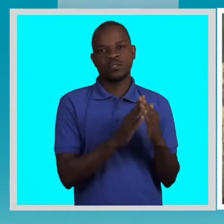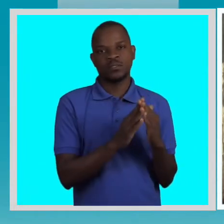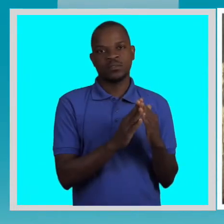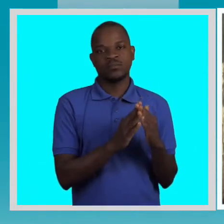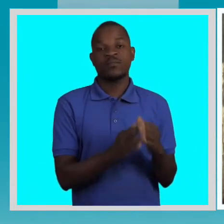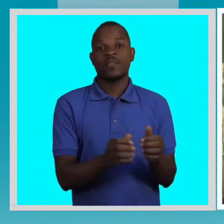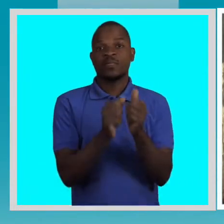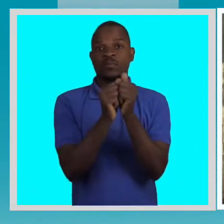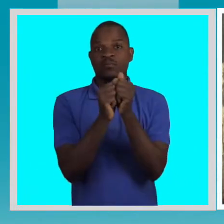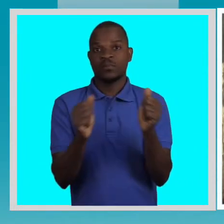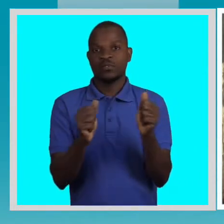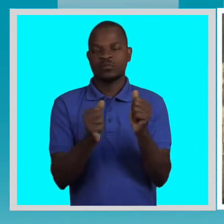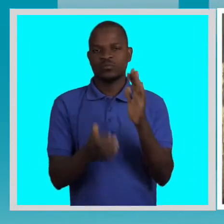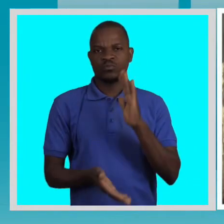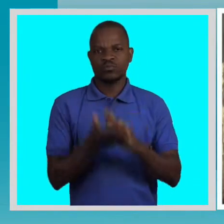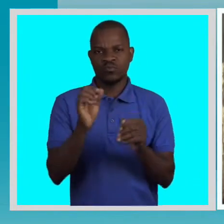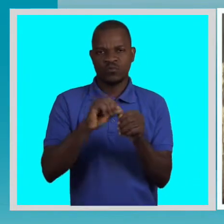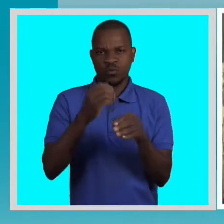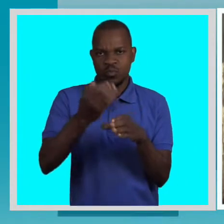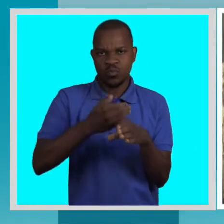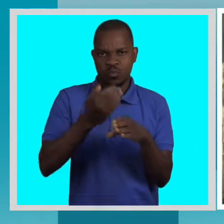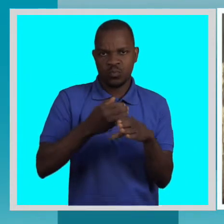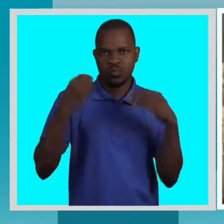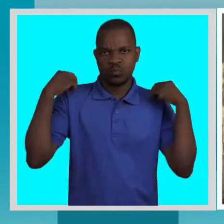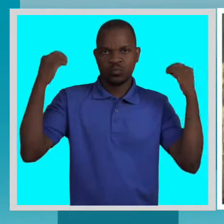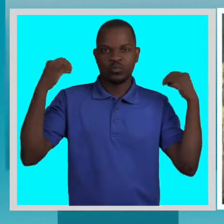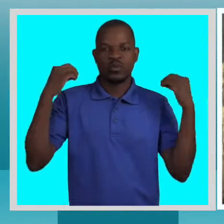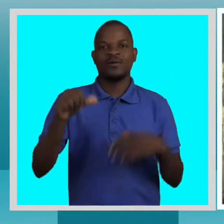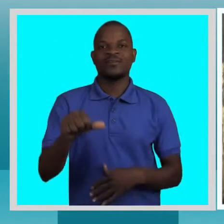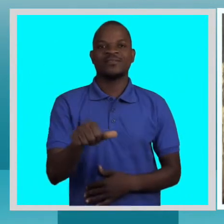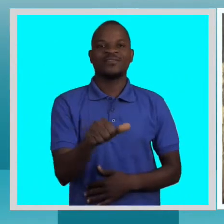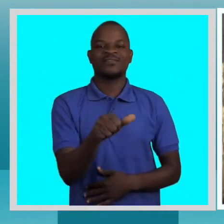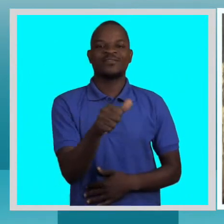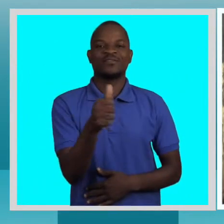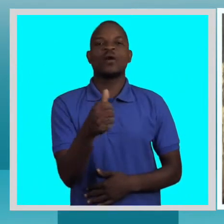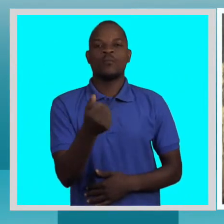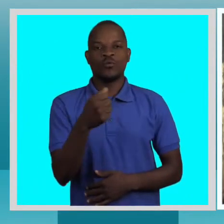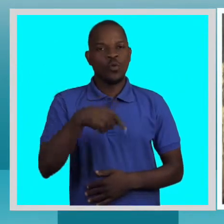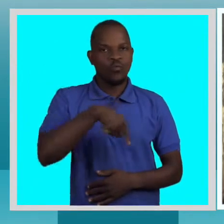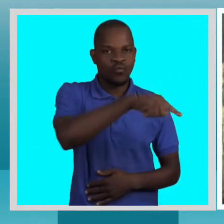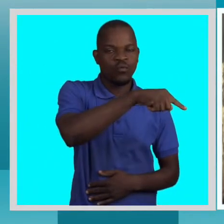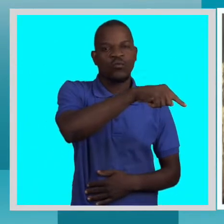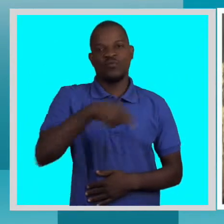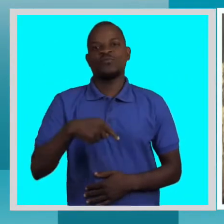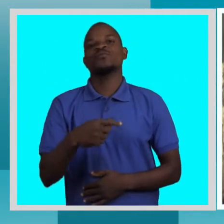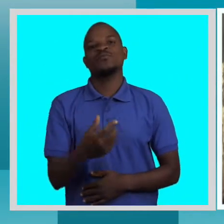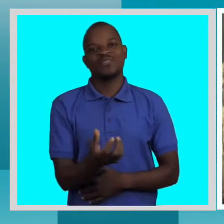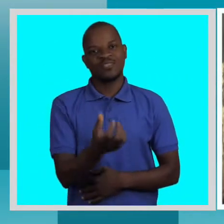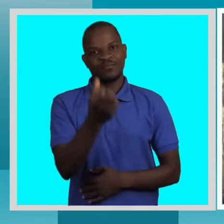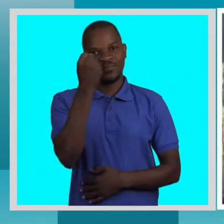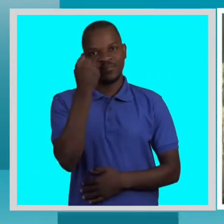muitas vezes. Então, mas com o exercício, aquilo ultrapassei, já consigo ir lá voltar.